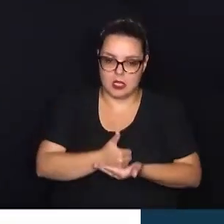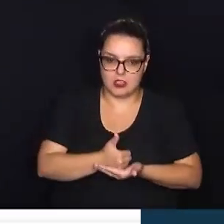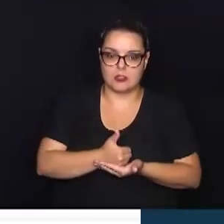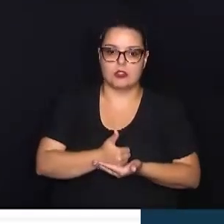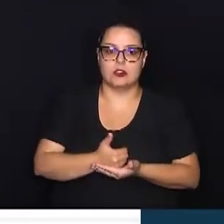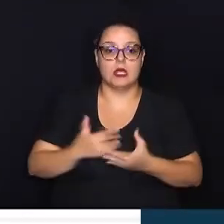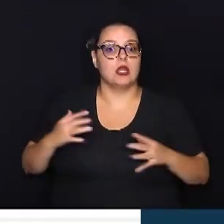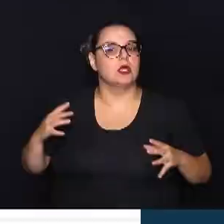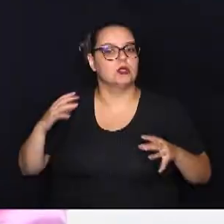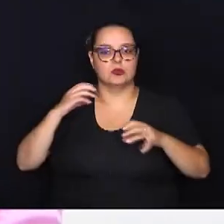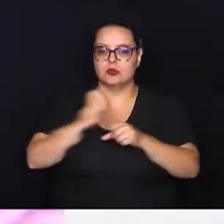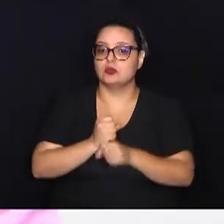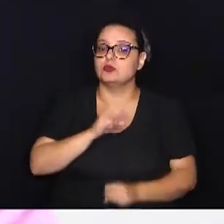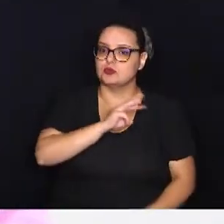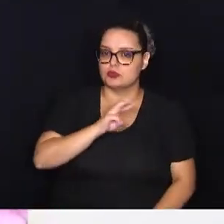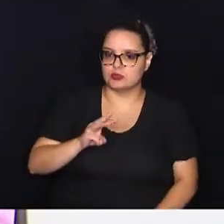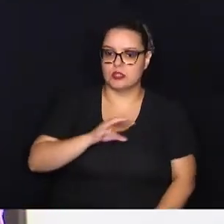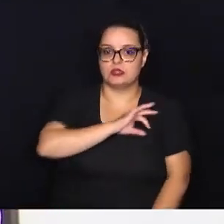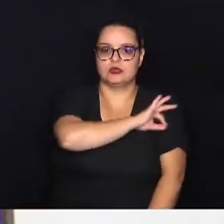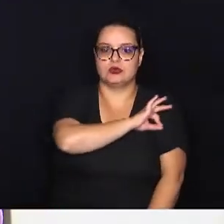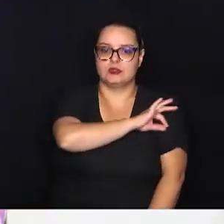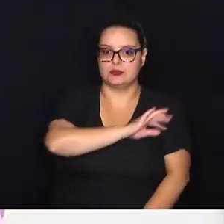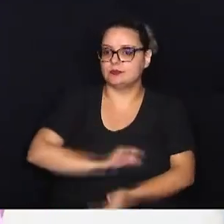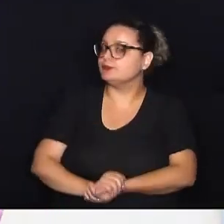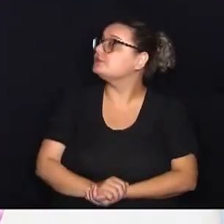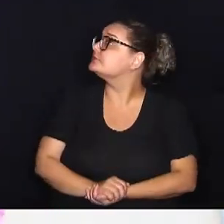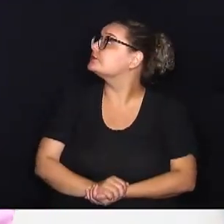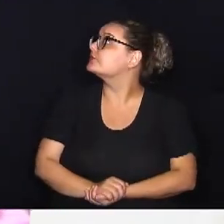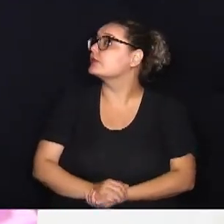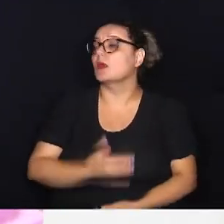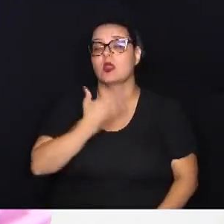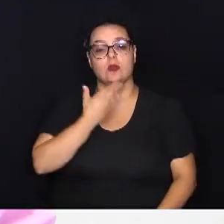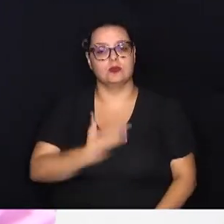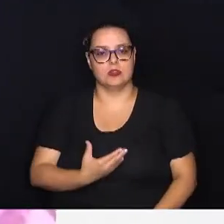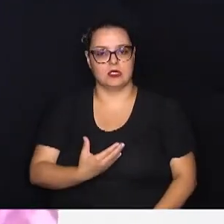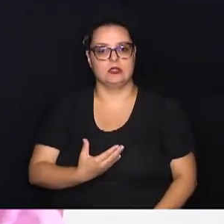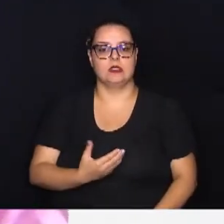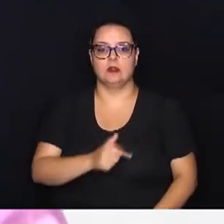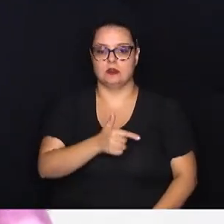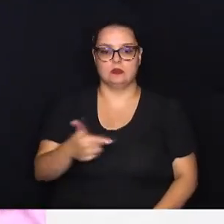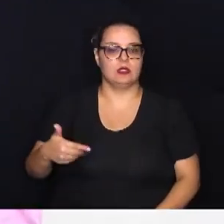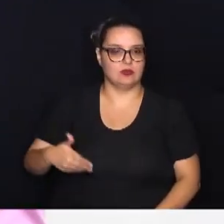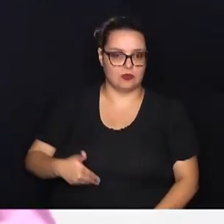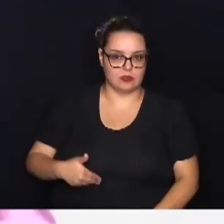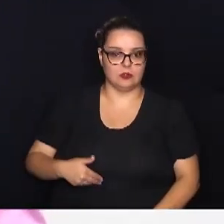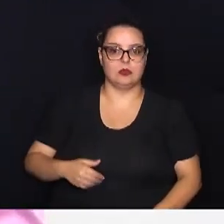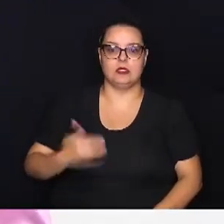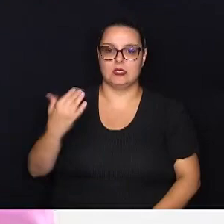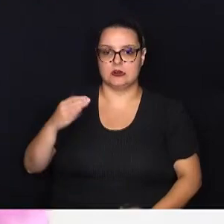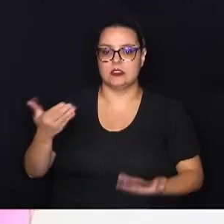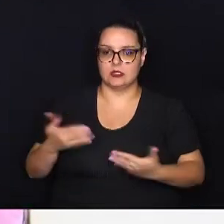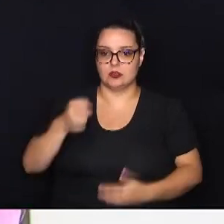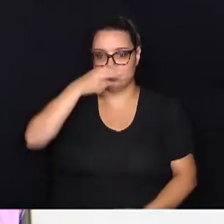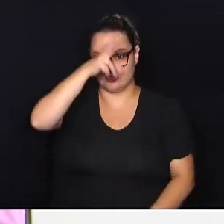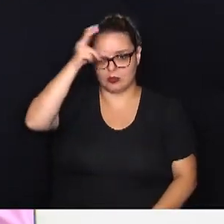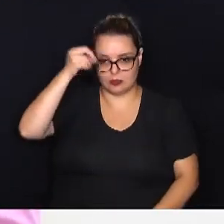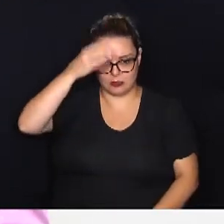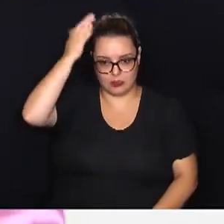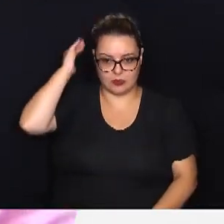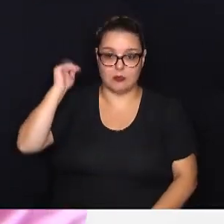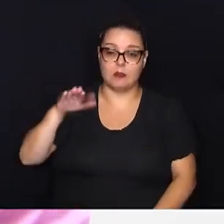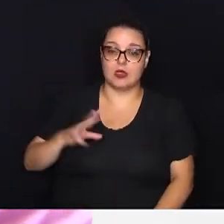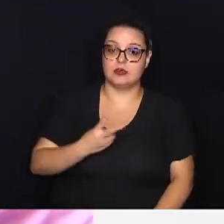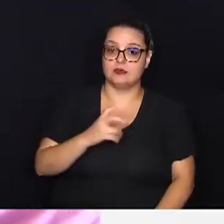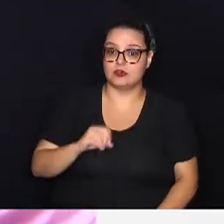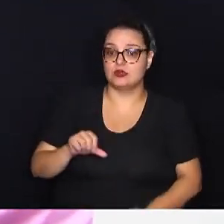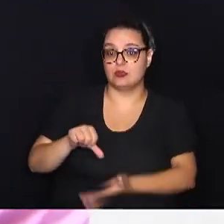tudo dentro do site da Prefeitura. O Natal Sem Fome, lançado hoje pelo prefeito Dário Saad, conta com mais de 20 postos de